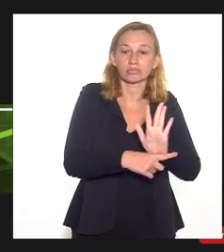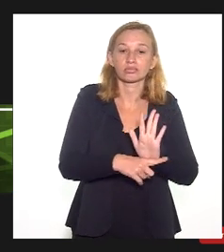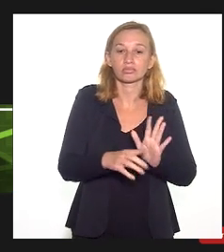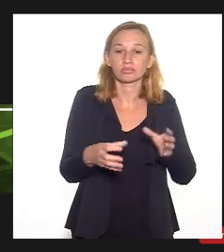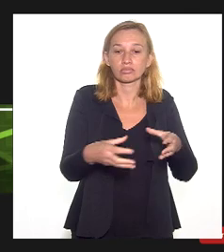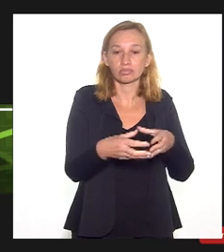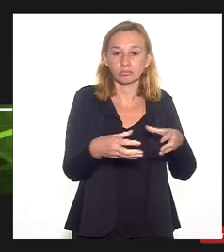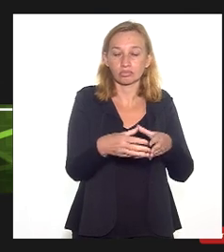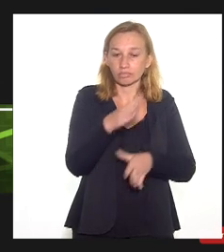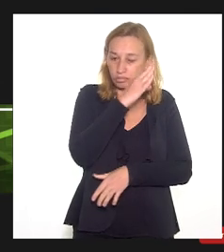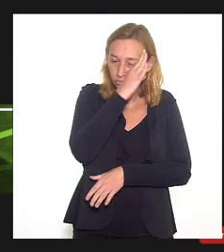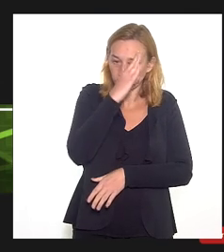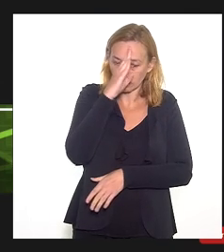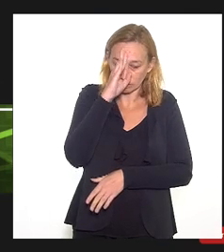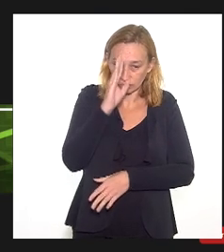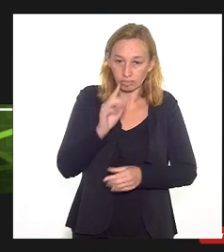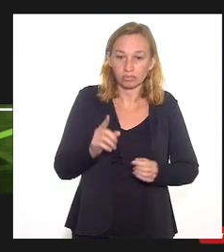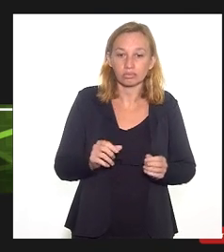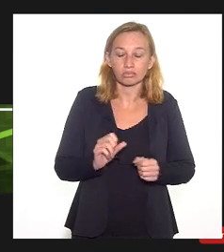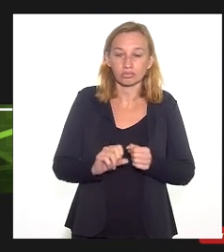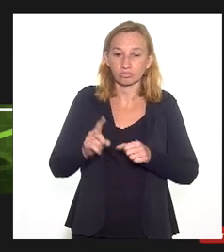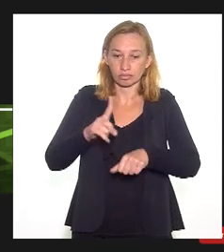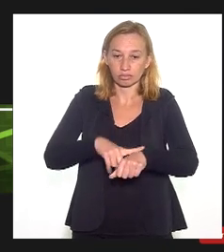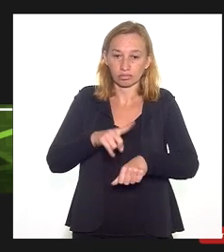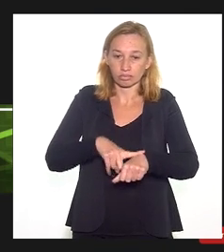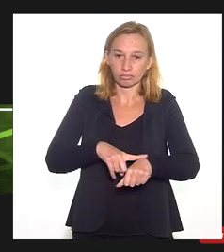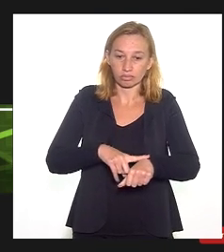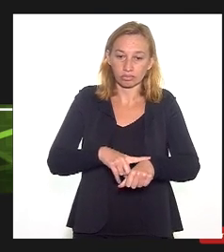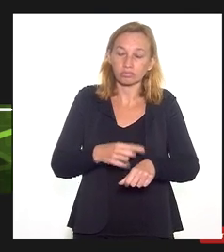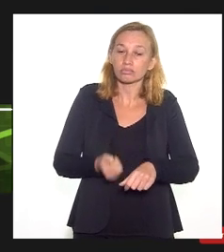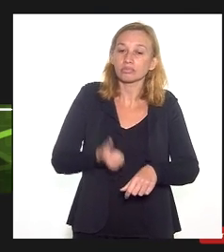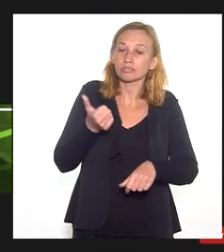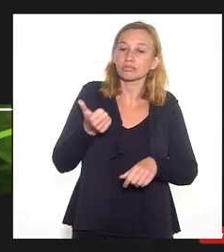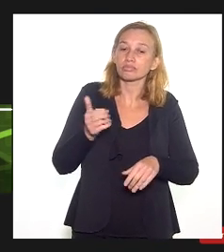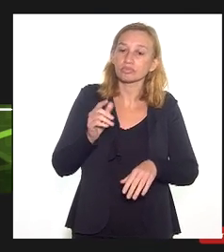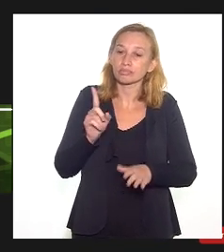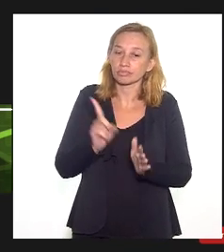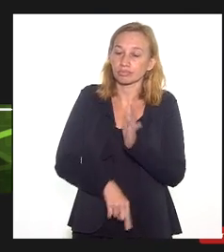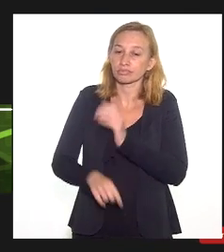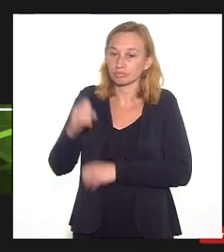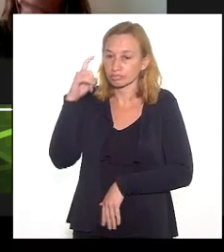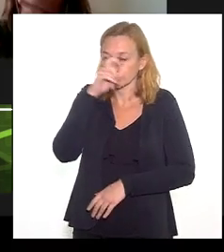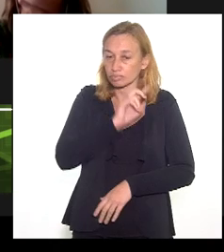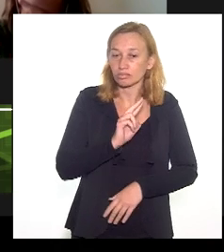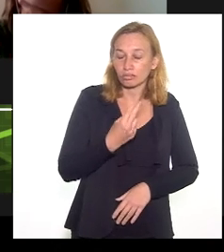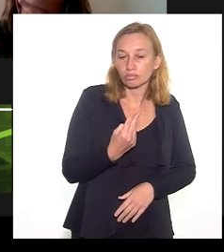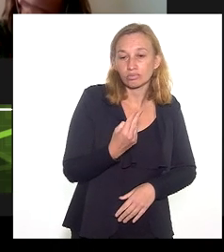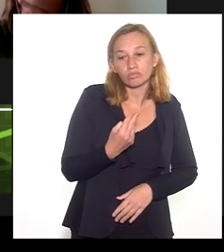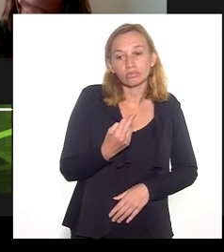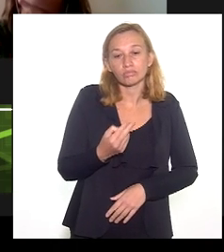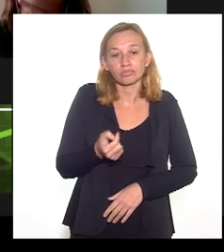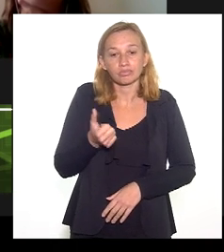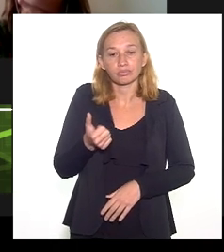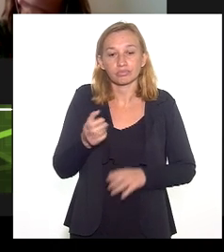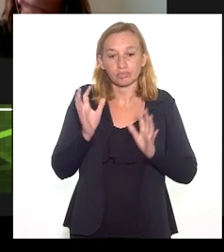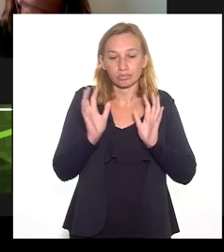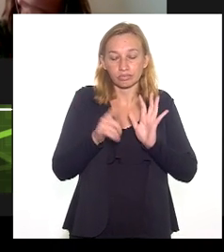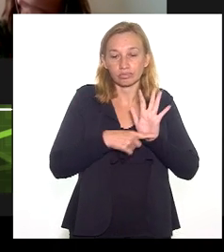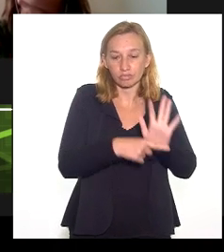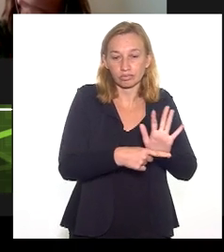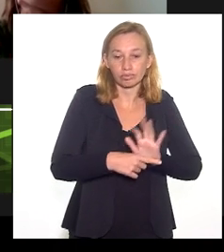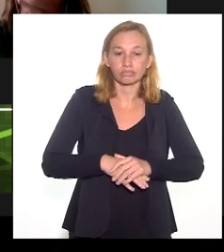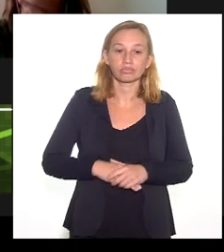sua comunidade acadêmica e fazer com que esse momento seja um pouco menos difícil ou um pouco com um pouco mais de assistência